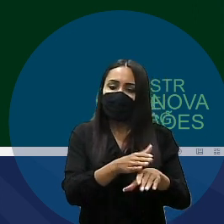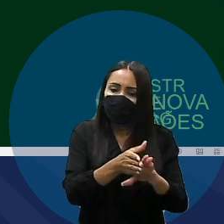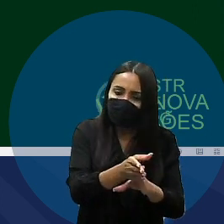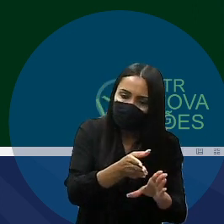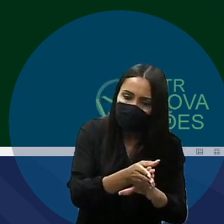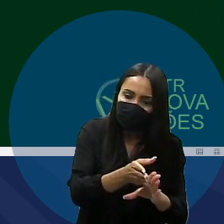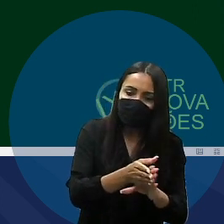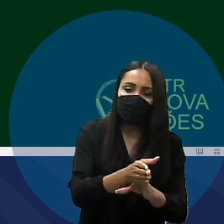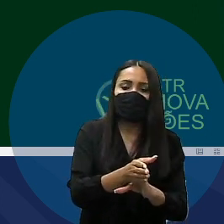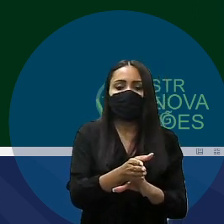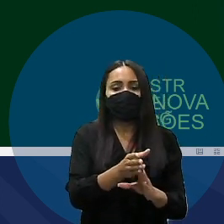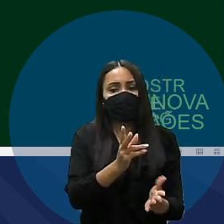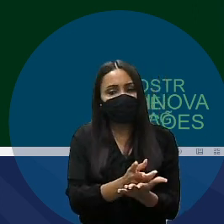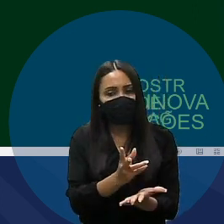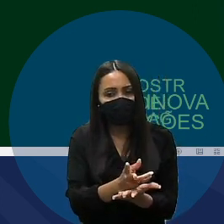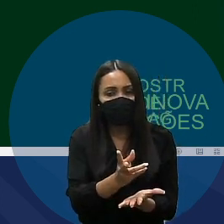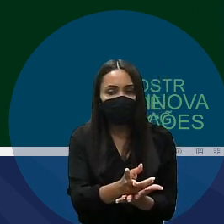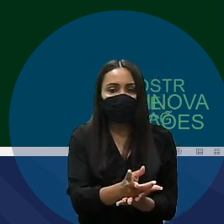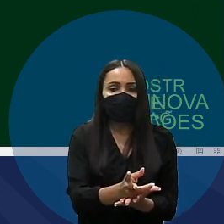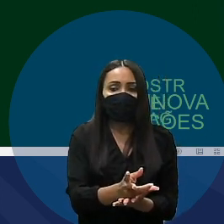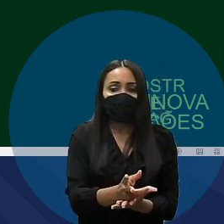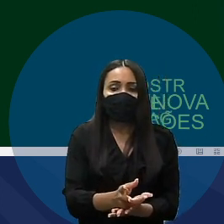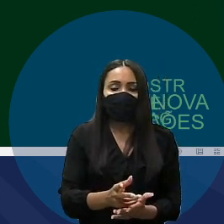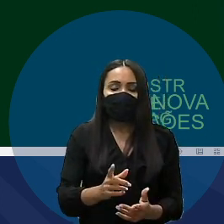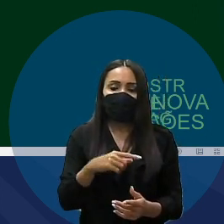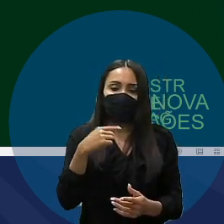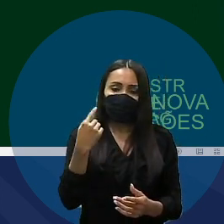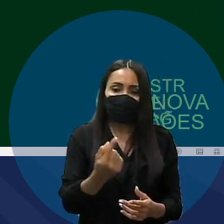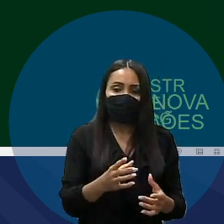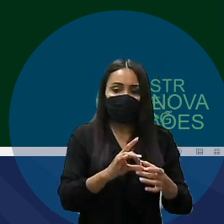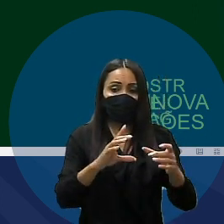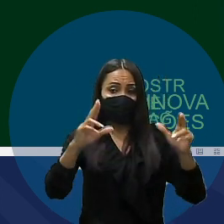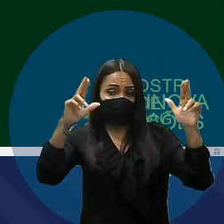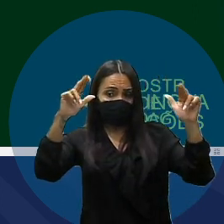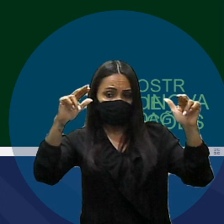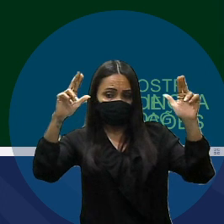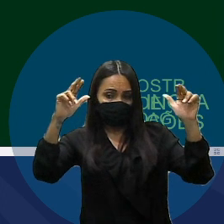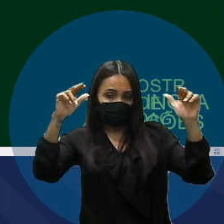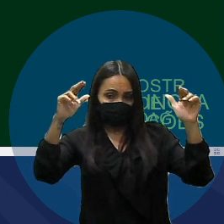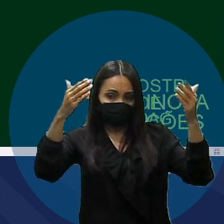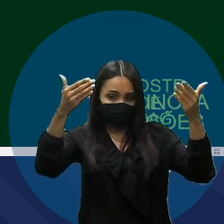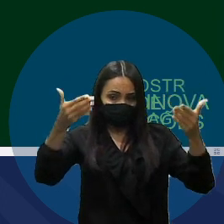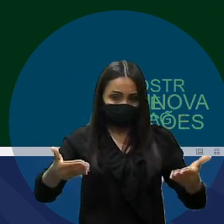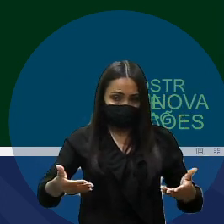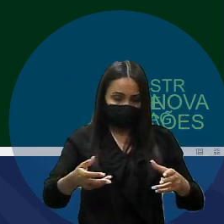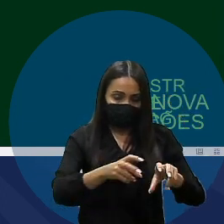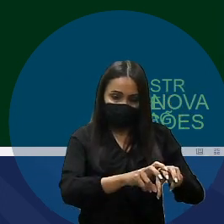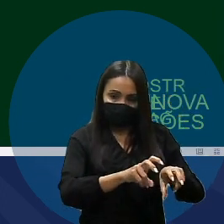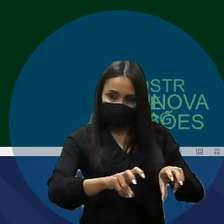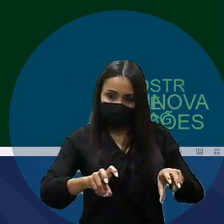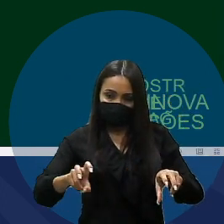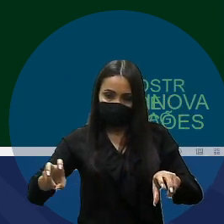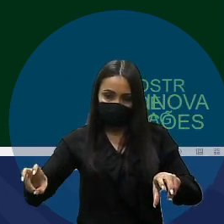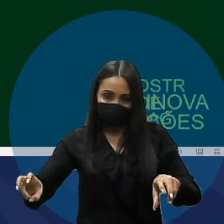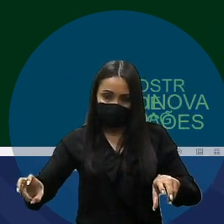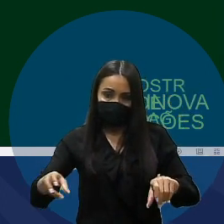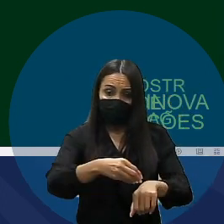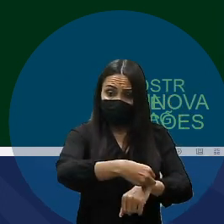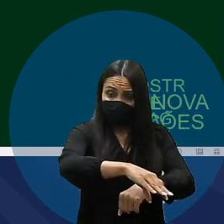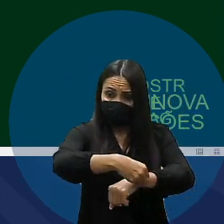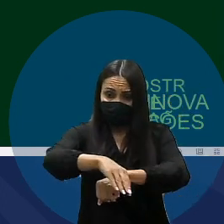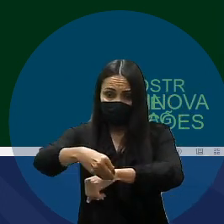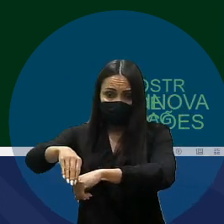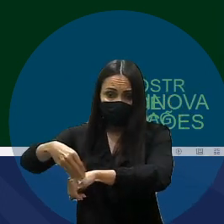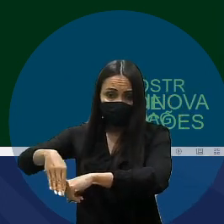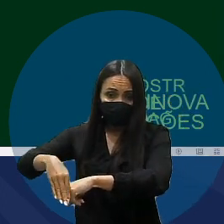individual, a gente dispõe os títulos na mesa, né, já para eles serem atraídos pela capa. A gente